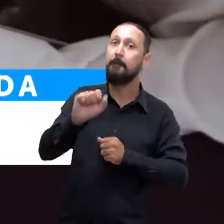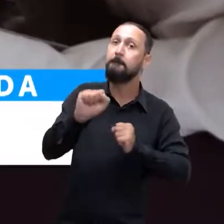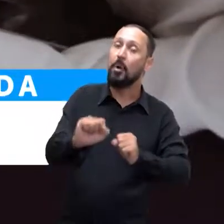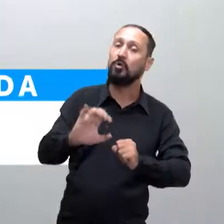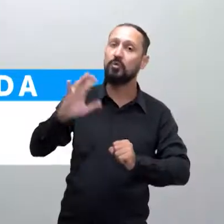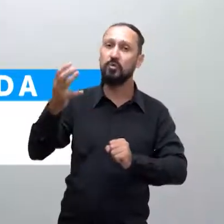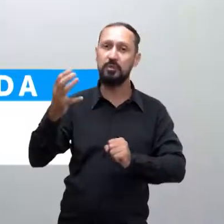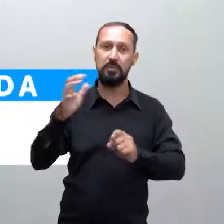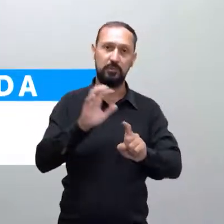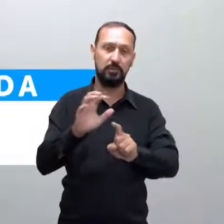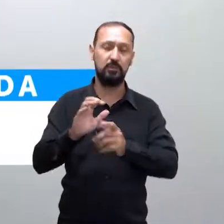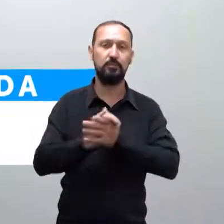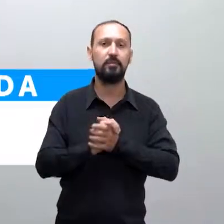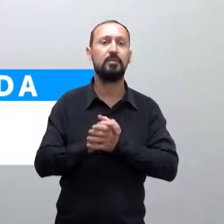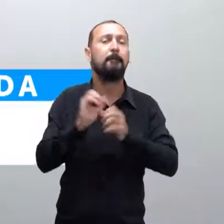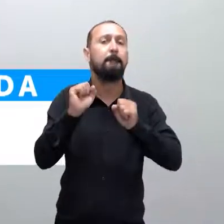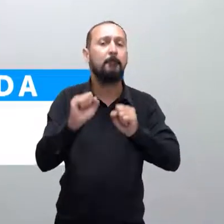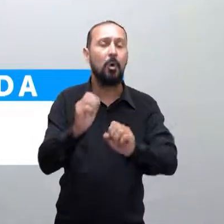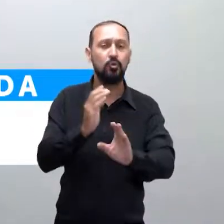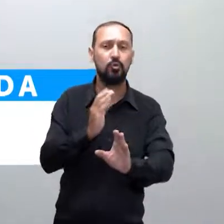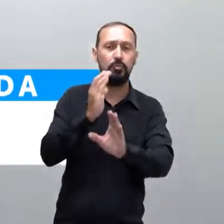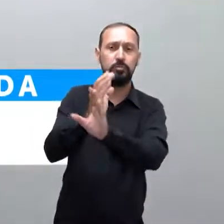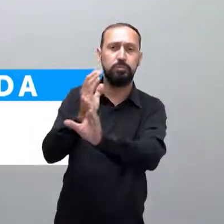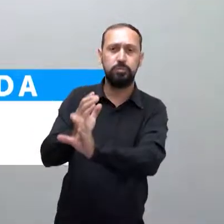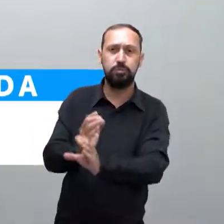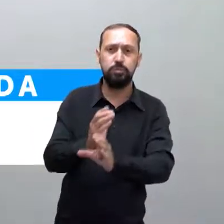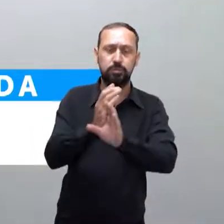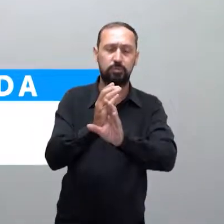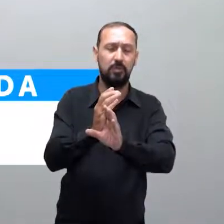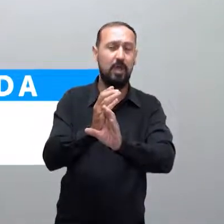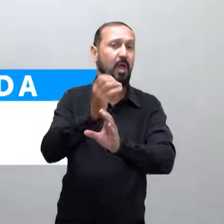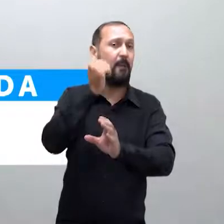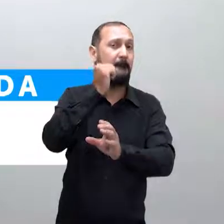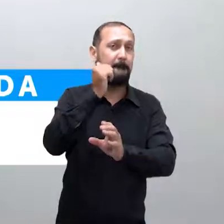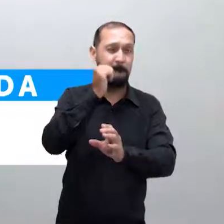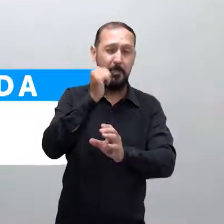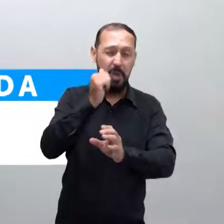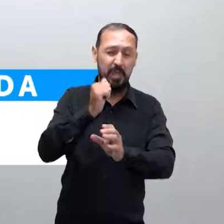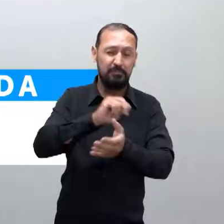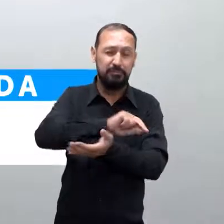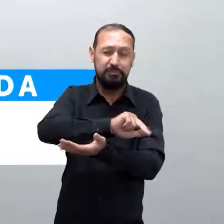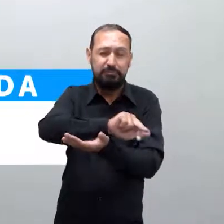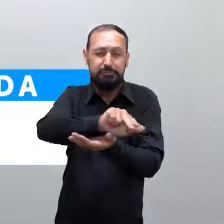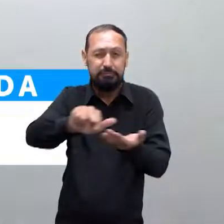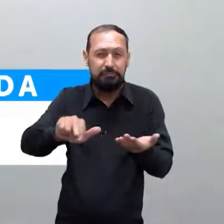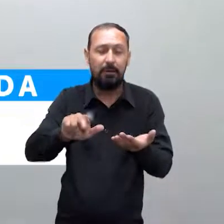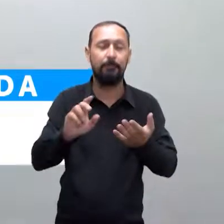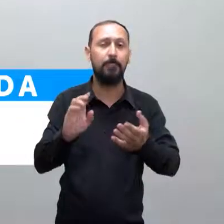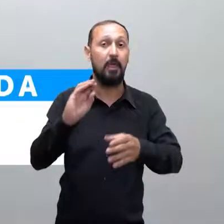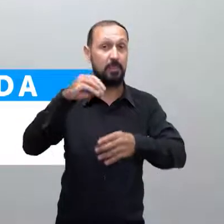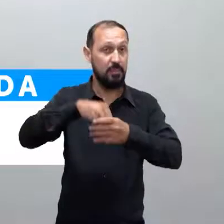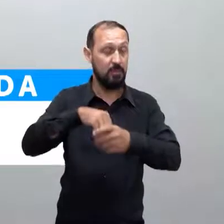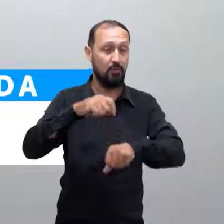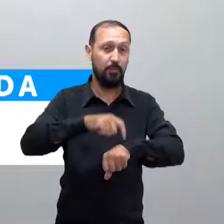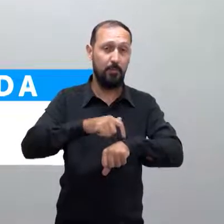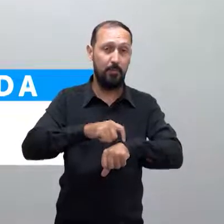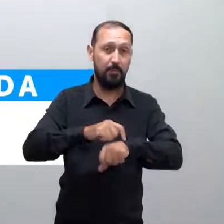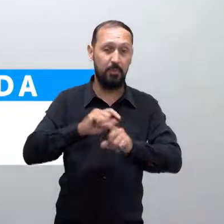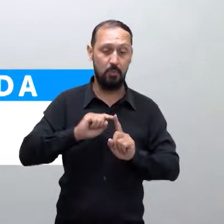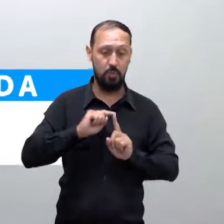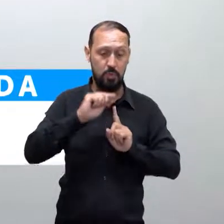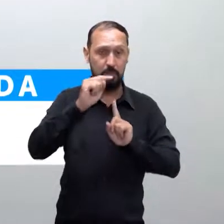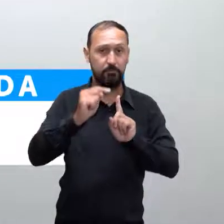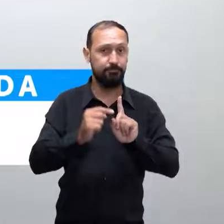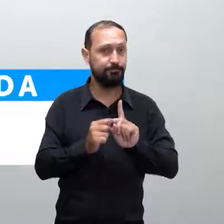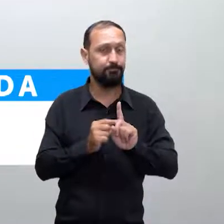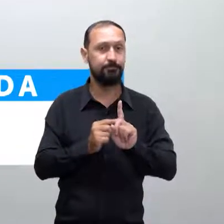condição. A gente hoje tem detectado muitas mulheres, seja durante a gestação ou após